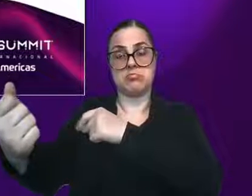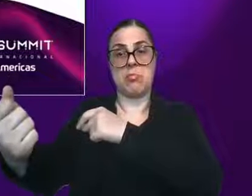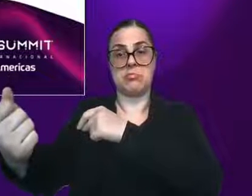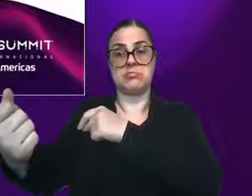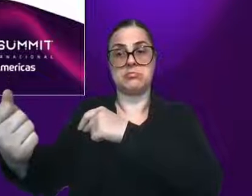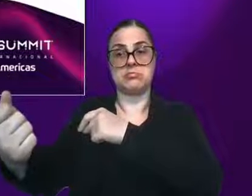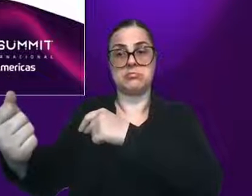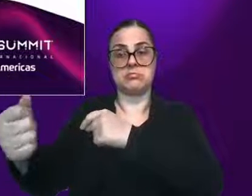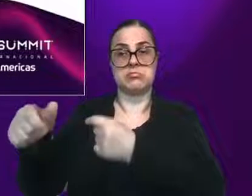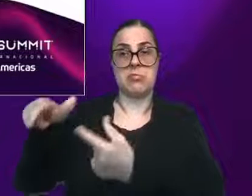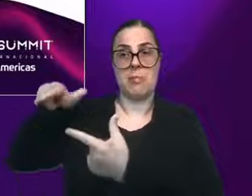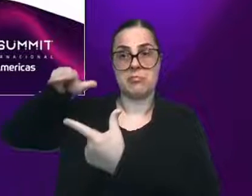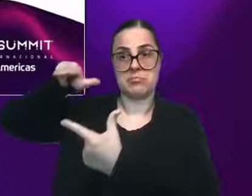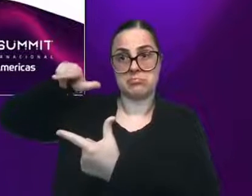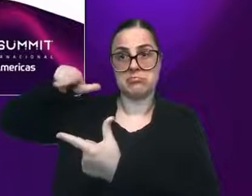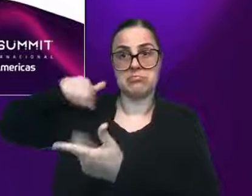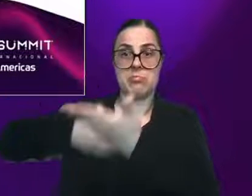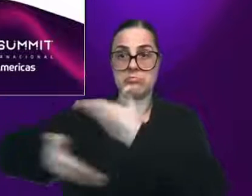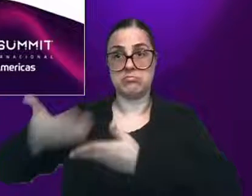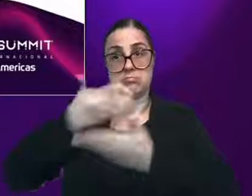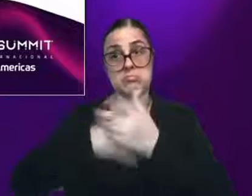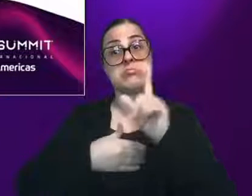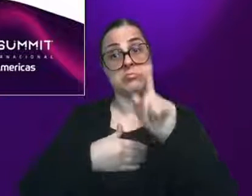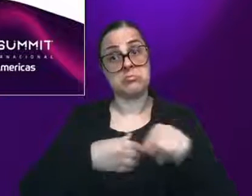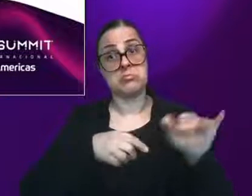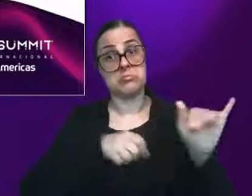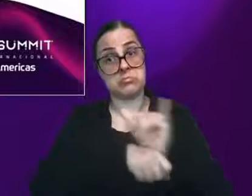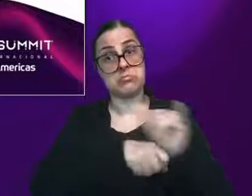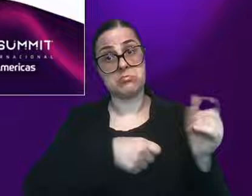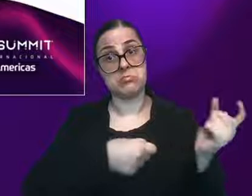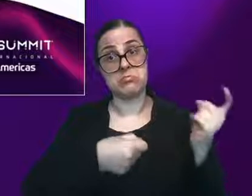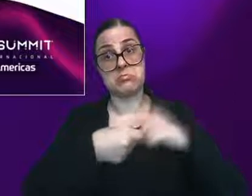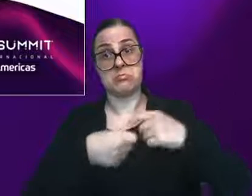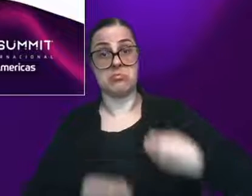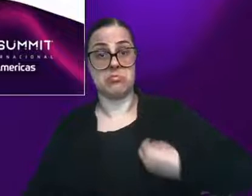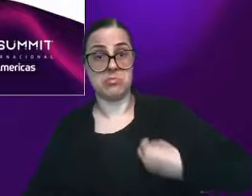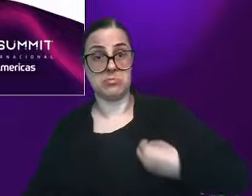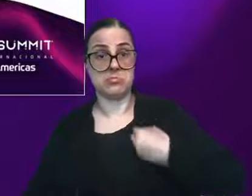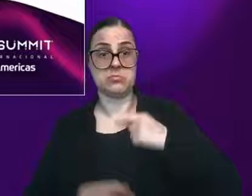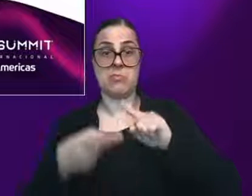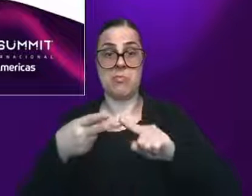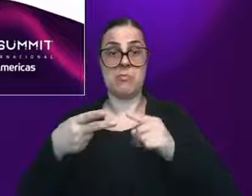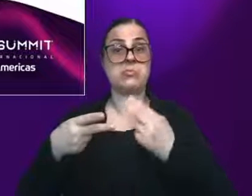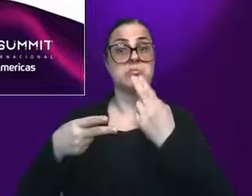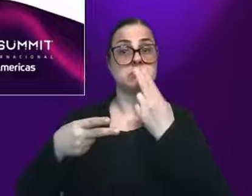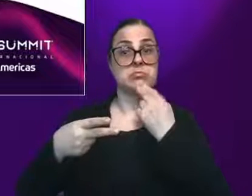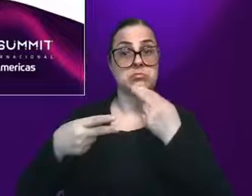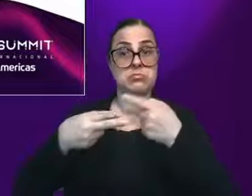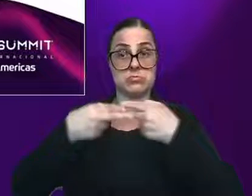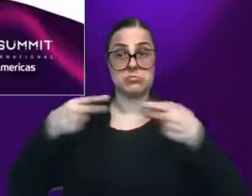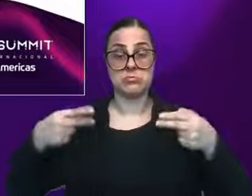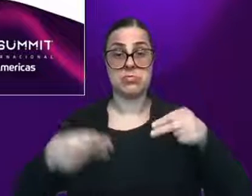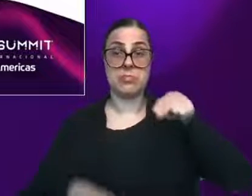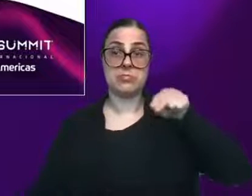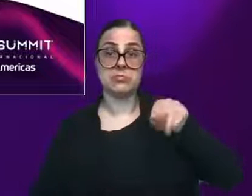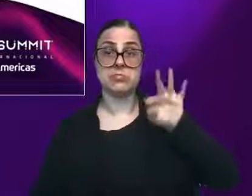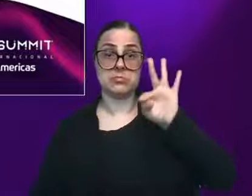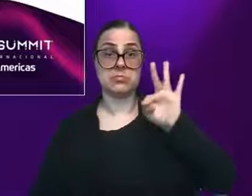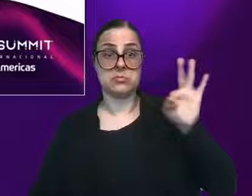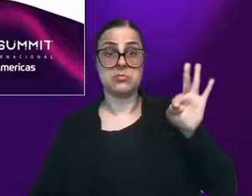como ressuscitação, necessidades calóricas, então você instala uma NPT no paciente,